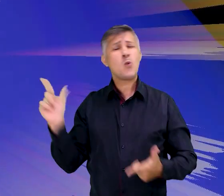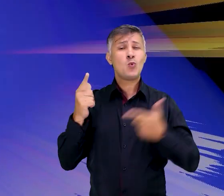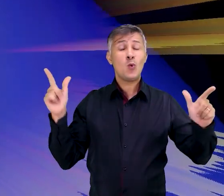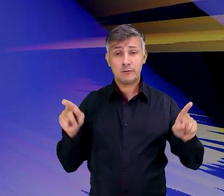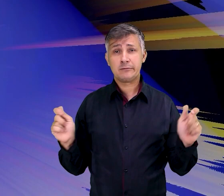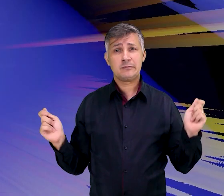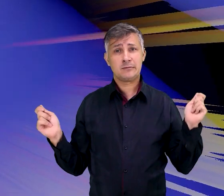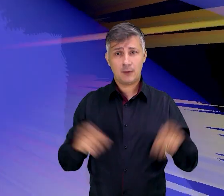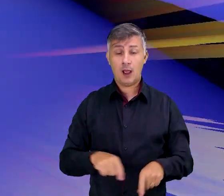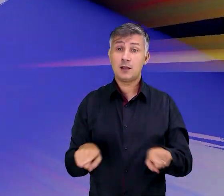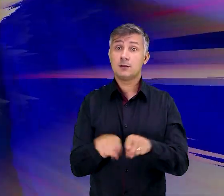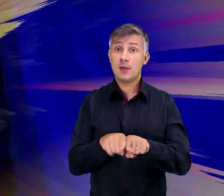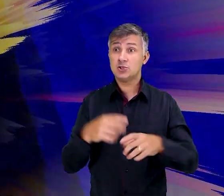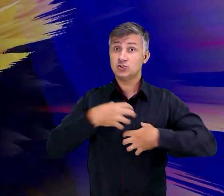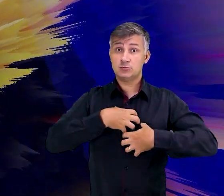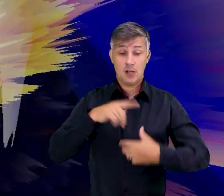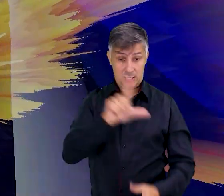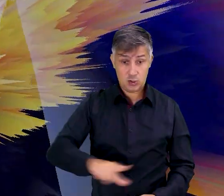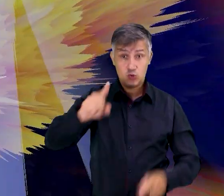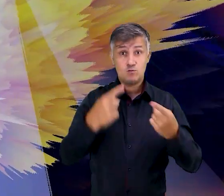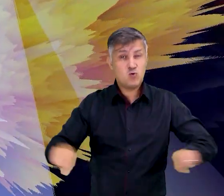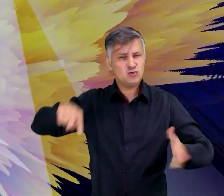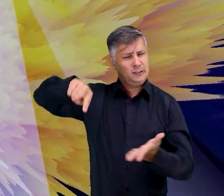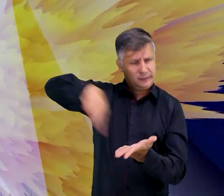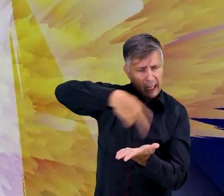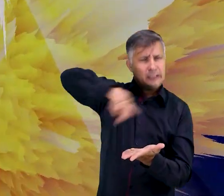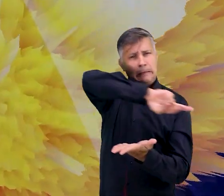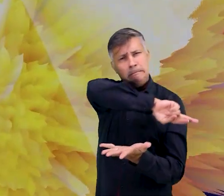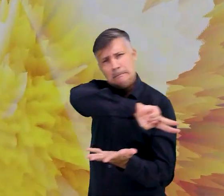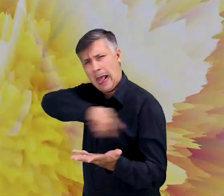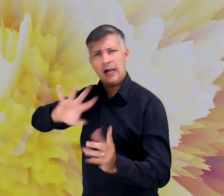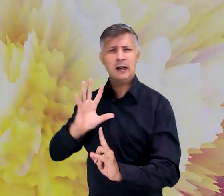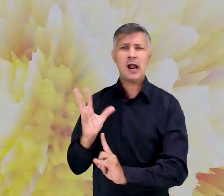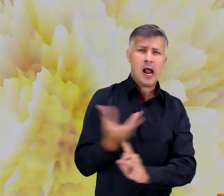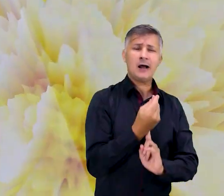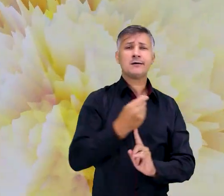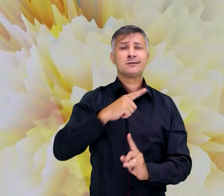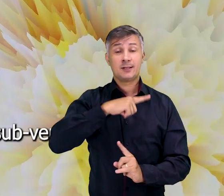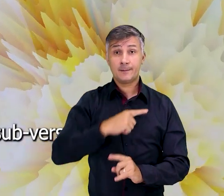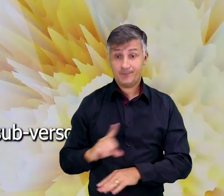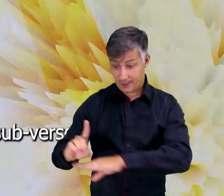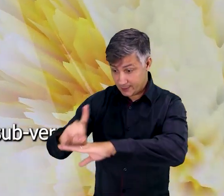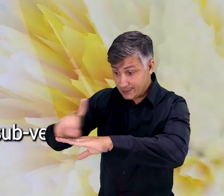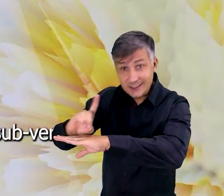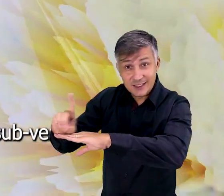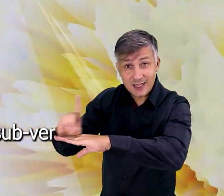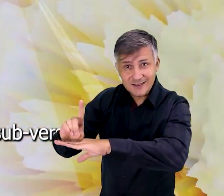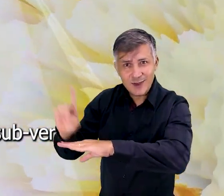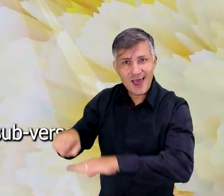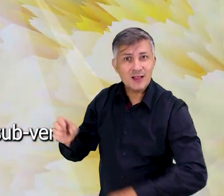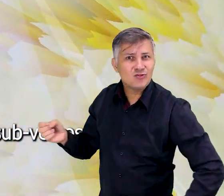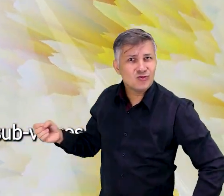elementos e formatos da literatura, da música, da dança e de tantas outras artes. O digitalismo inicia